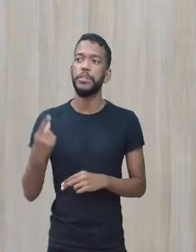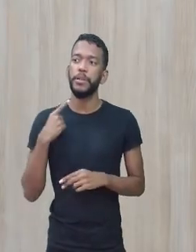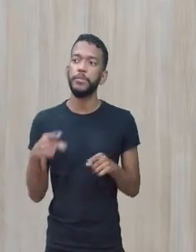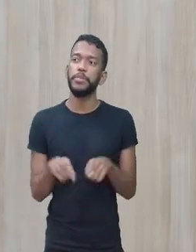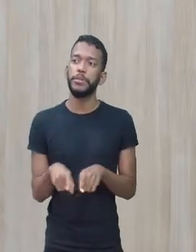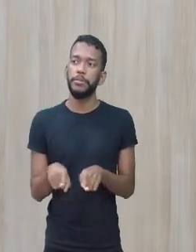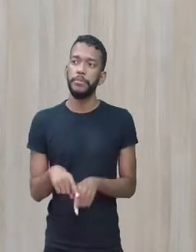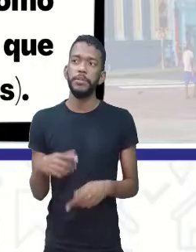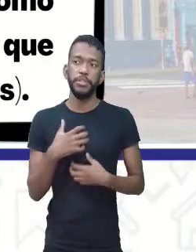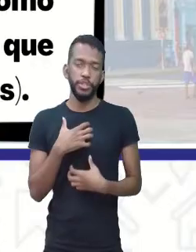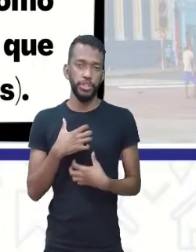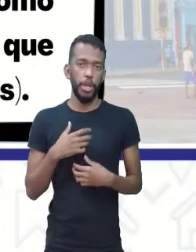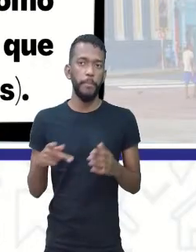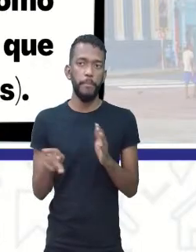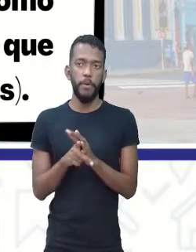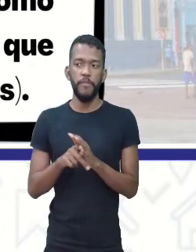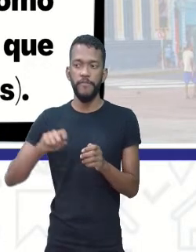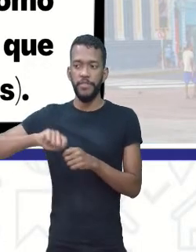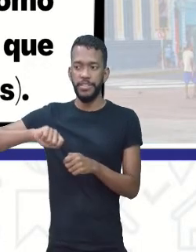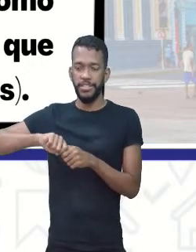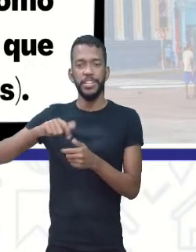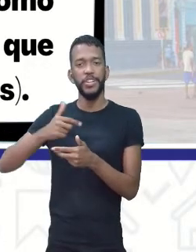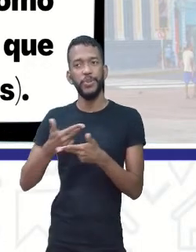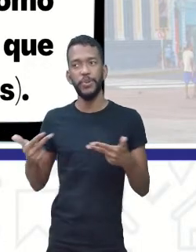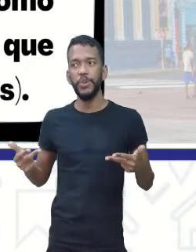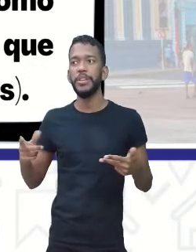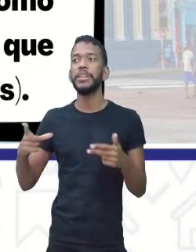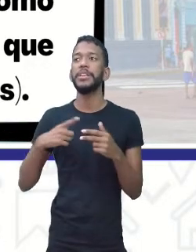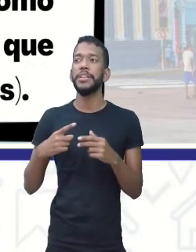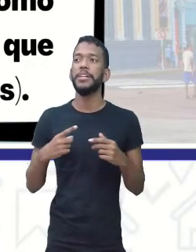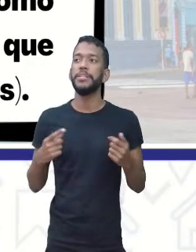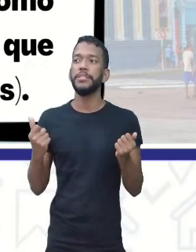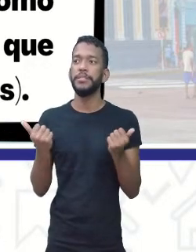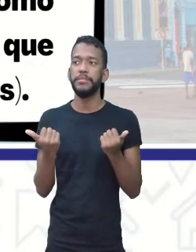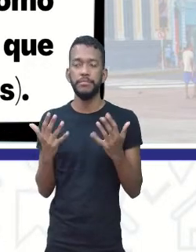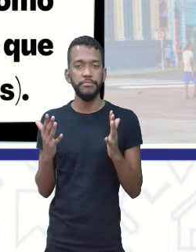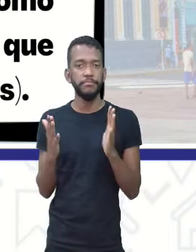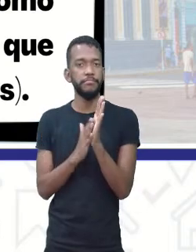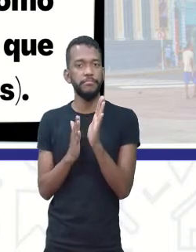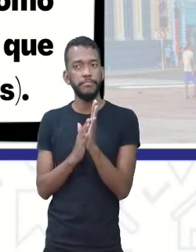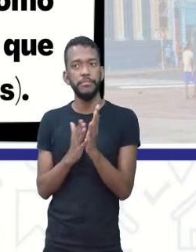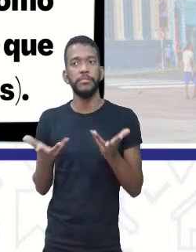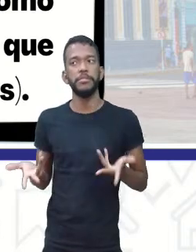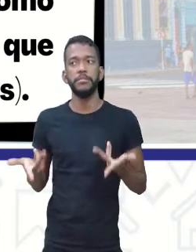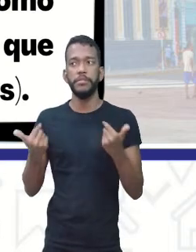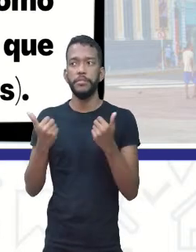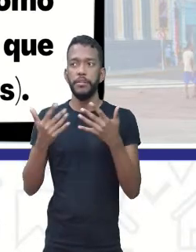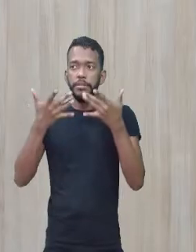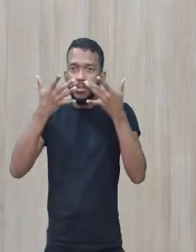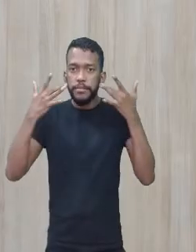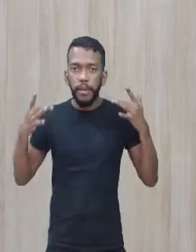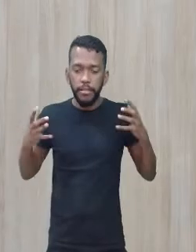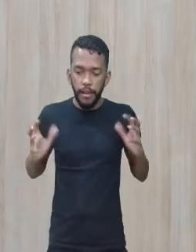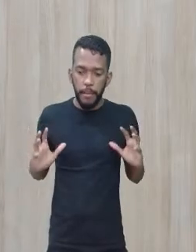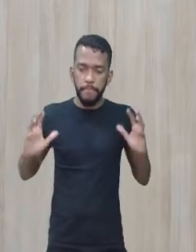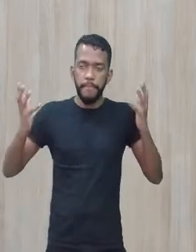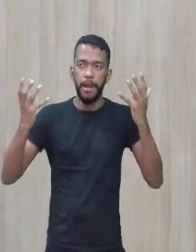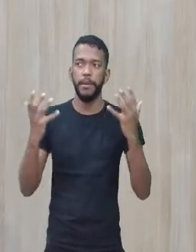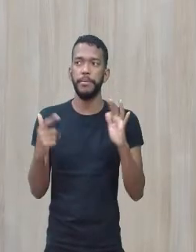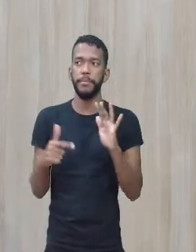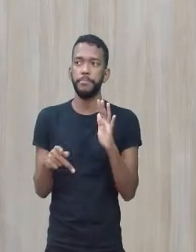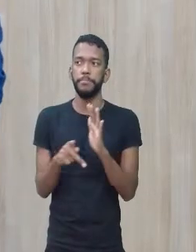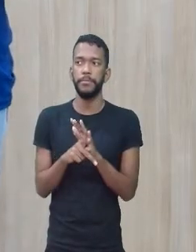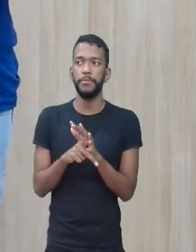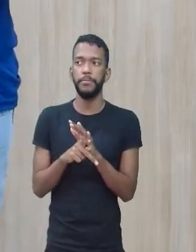as formas de fazer as coisas, celebrações, né, formas de expressões cênicas, né, no caso da expressão da